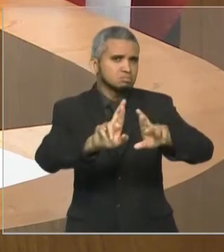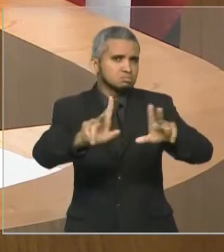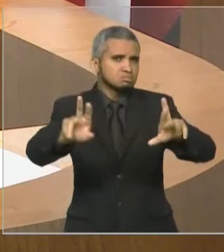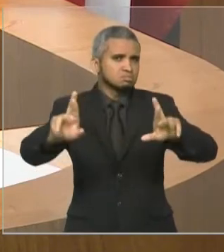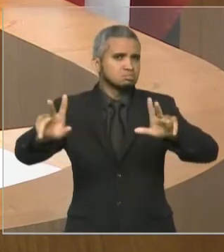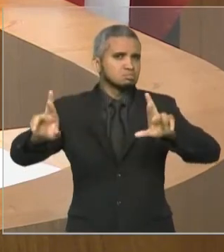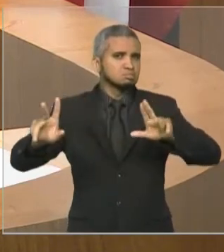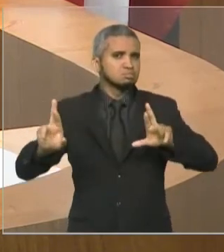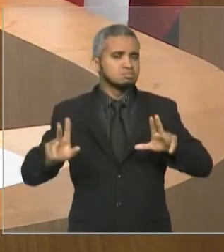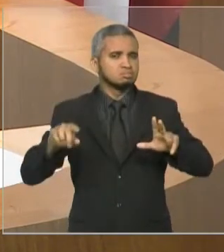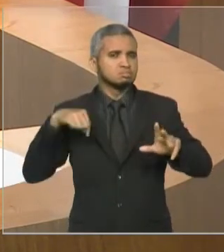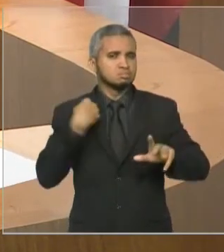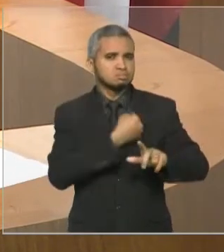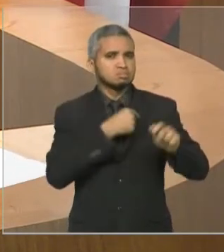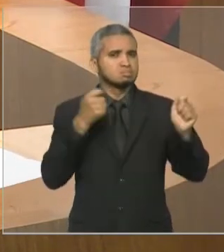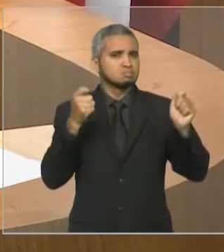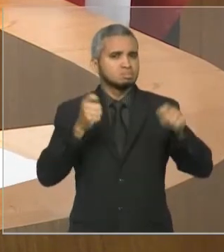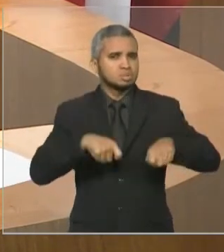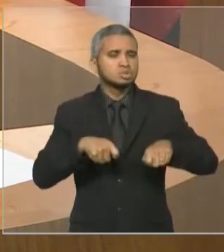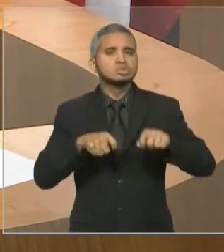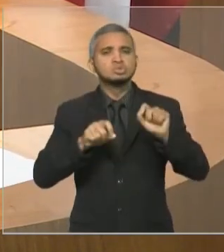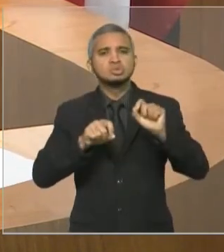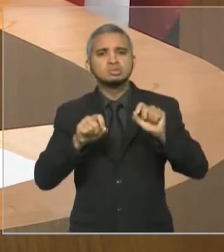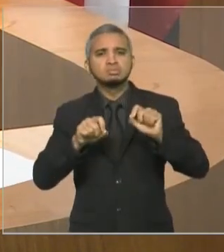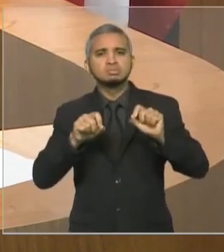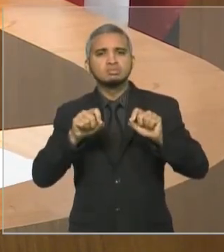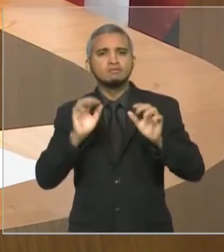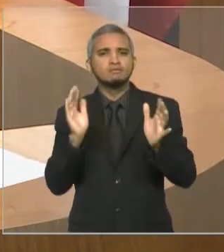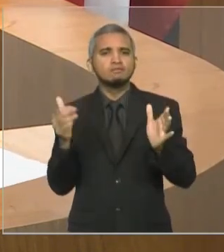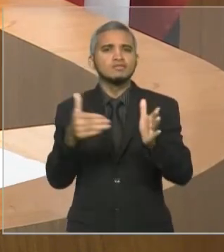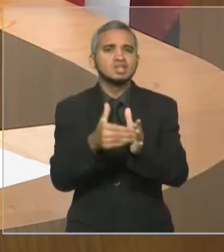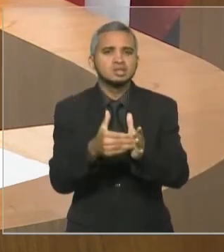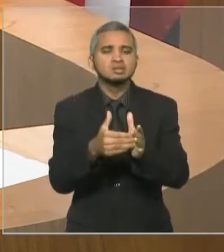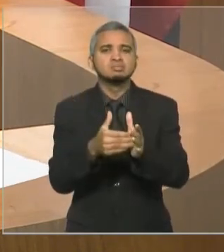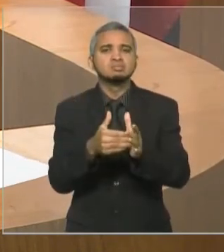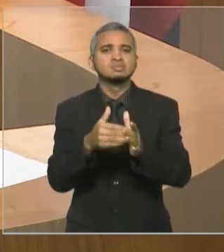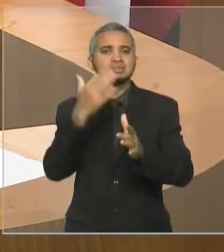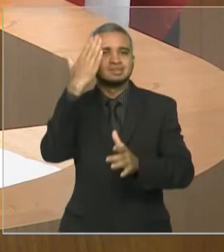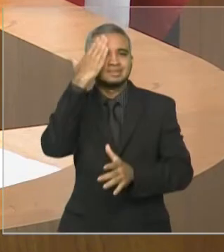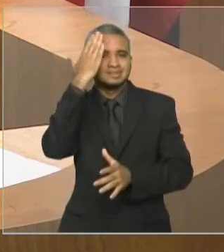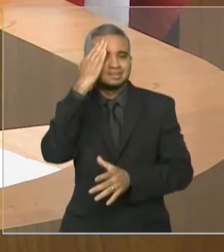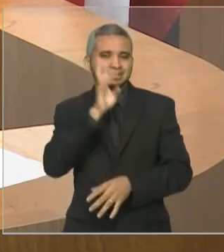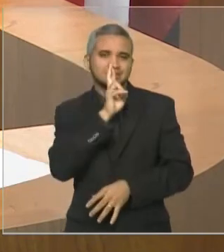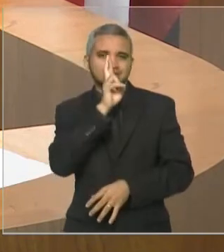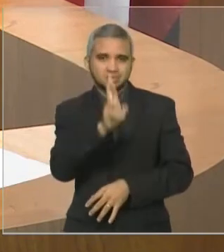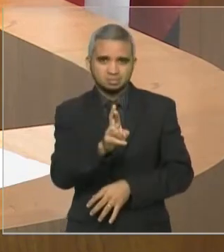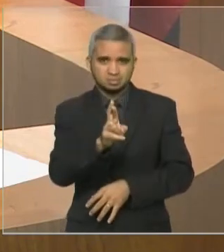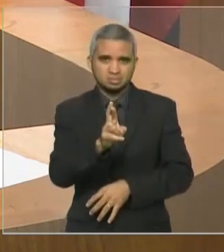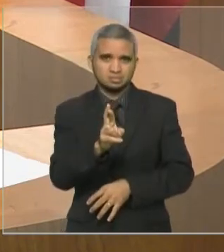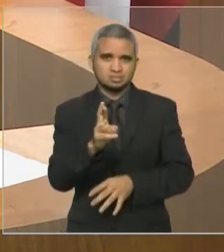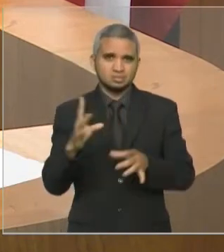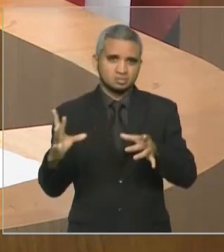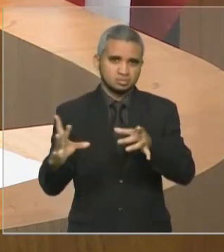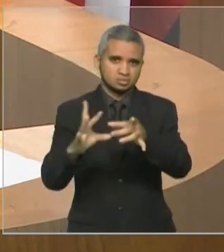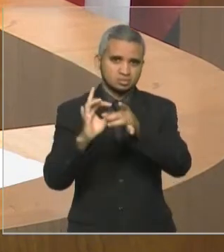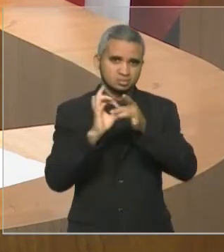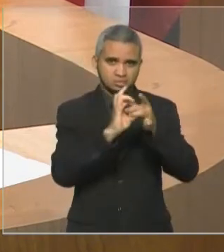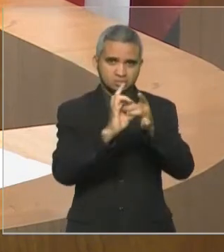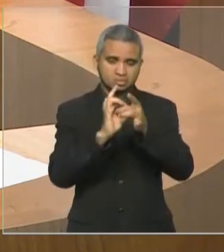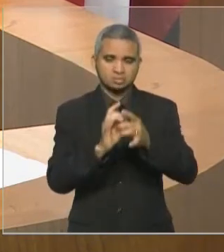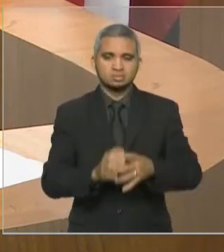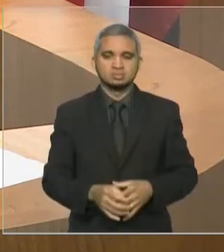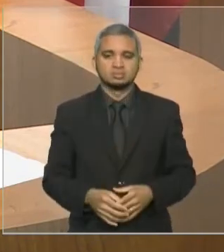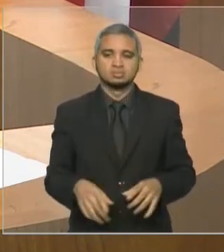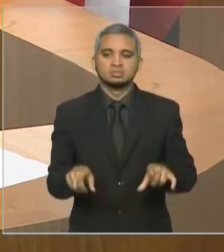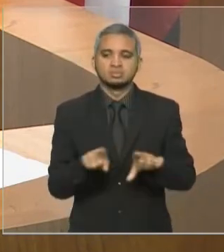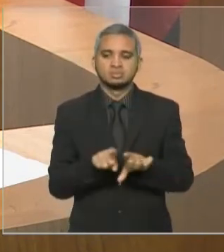chegar a um denominador comum. Nós temos aqui a satisfação também de ver ali o nosso professor Arnaldo